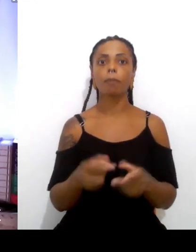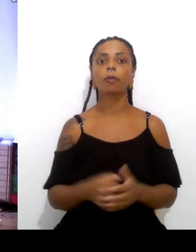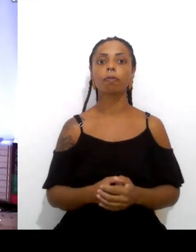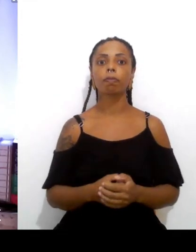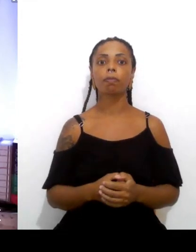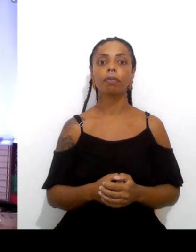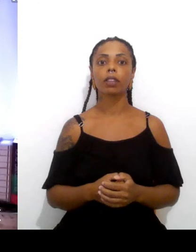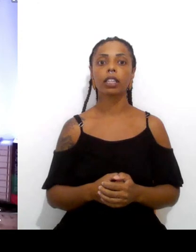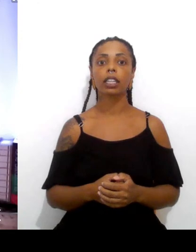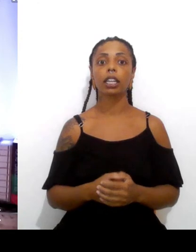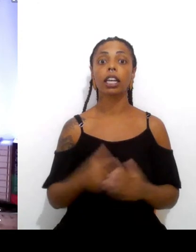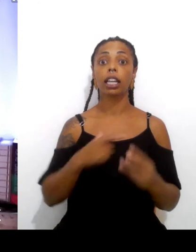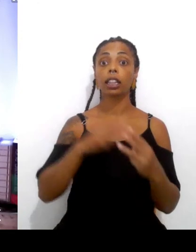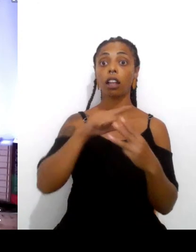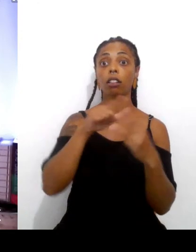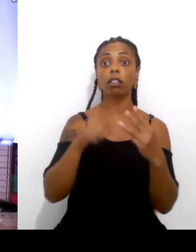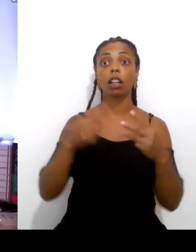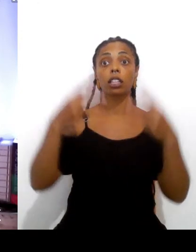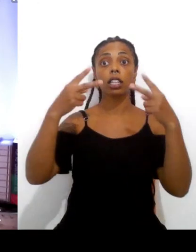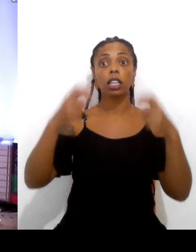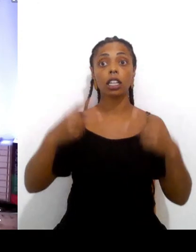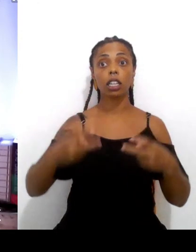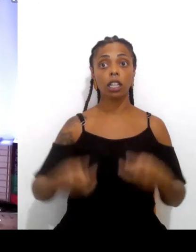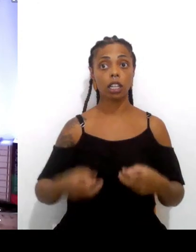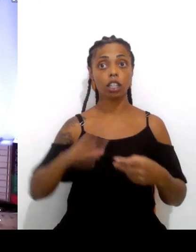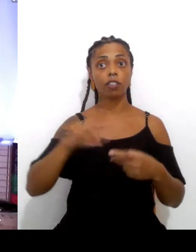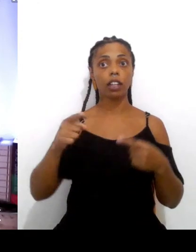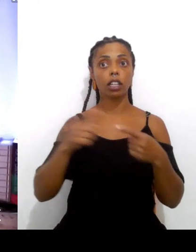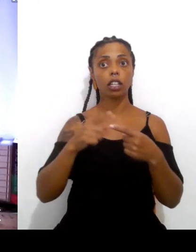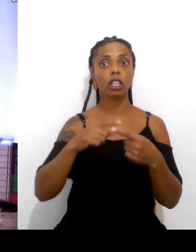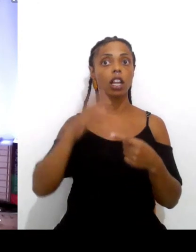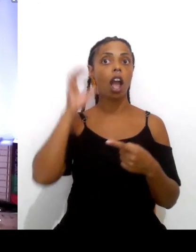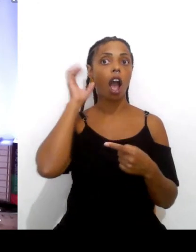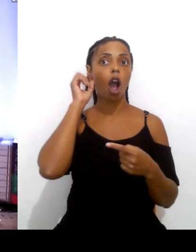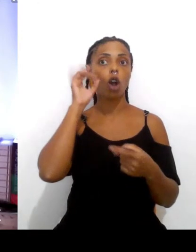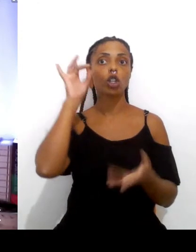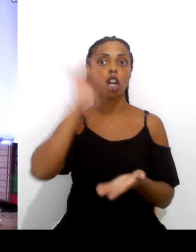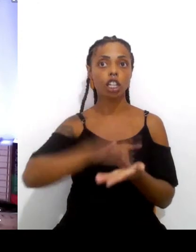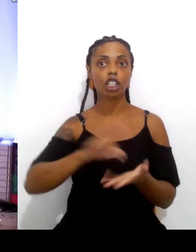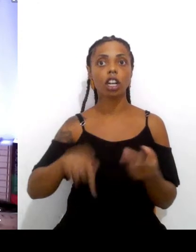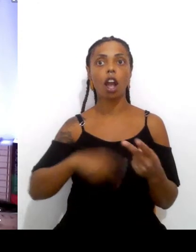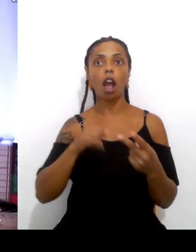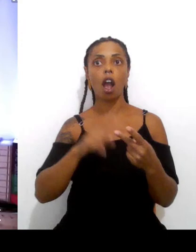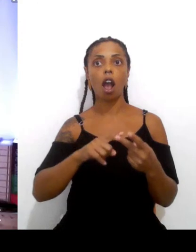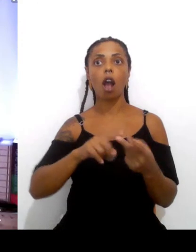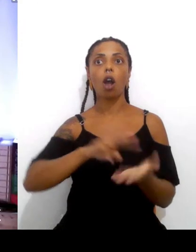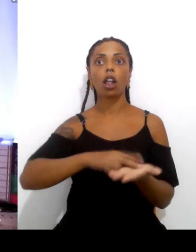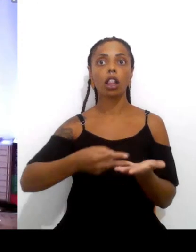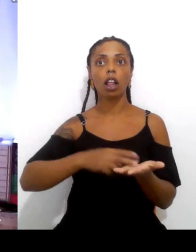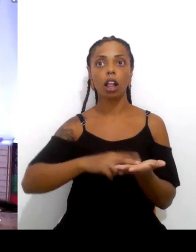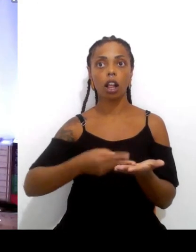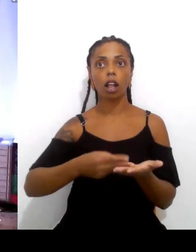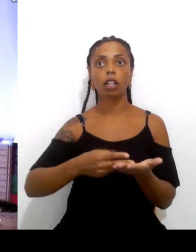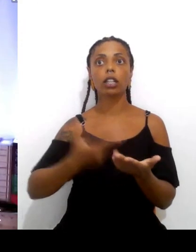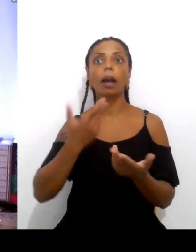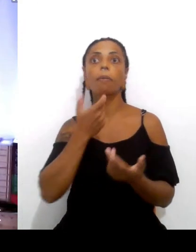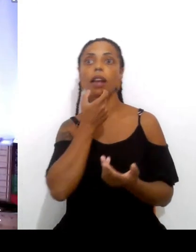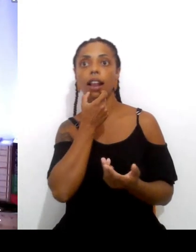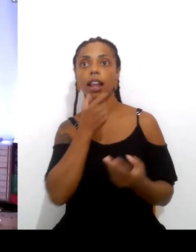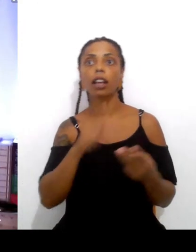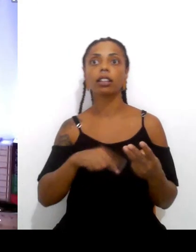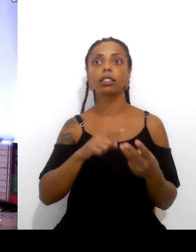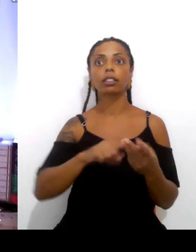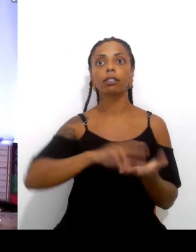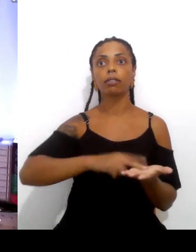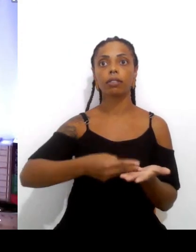tá ocorrendo em três links Diferentes né um com áudio original de todas as falas um com tradução simultânea para o inglês e outro contradição